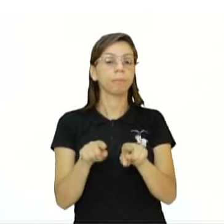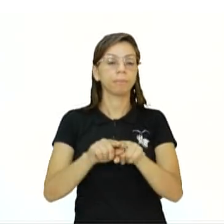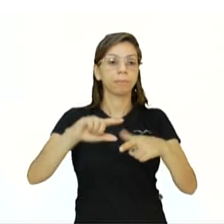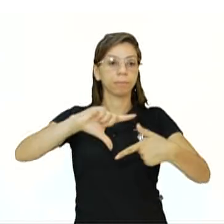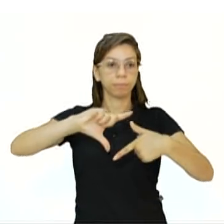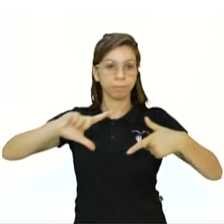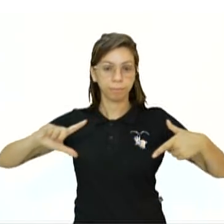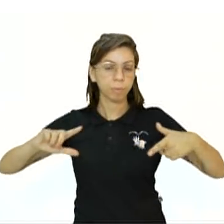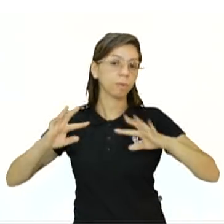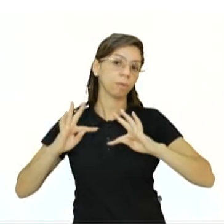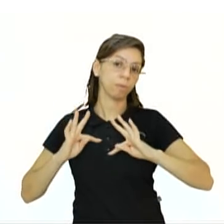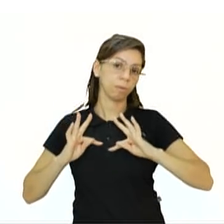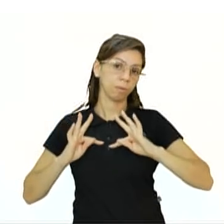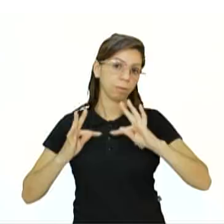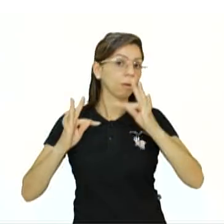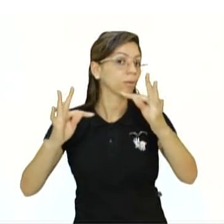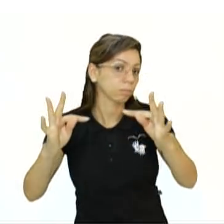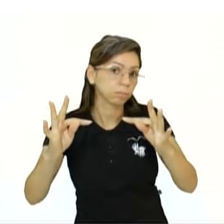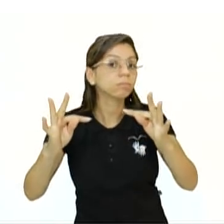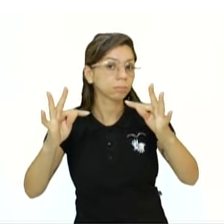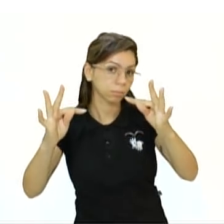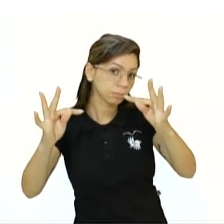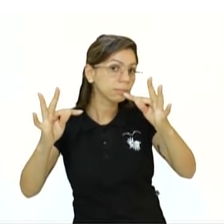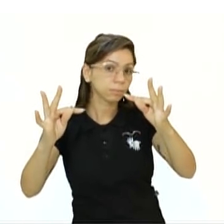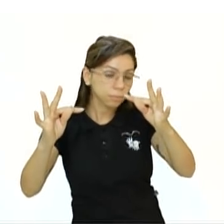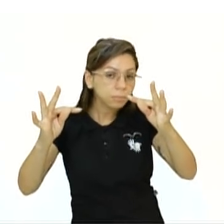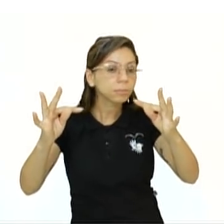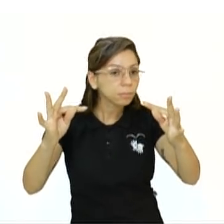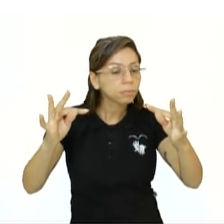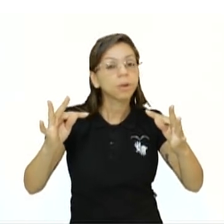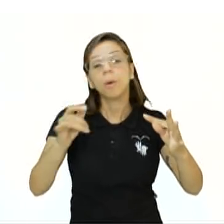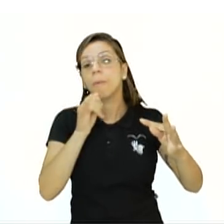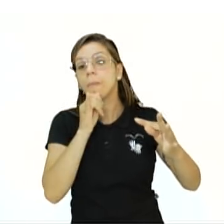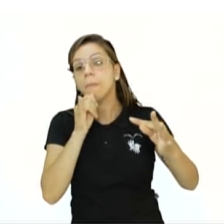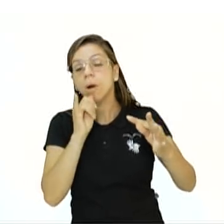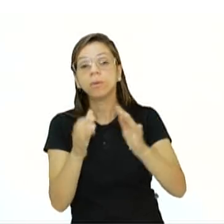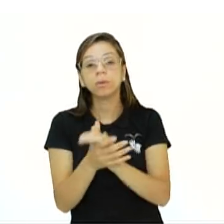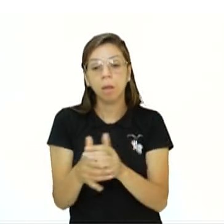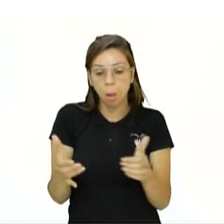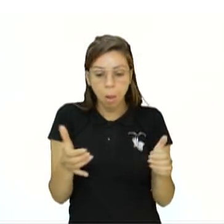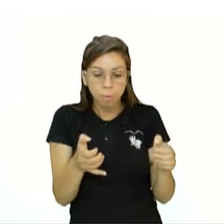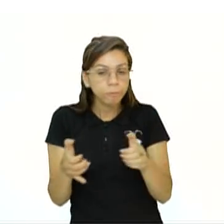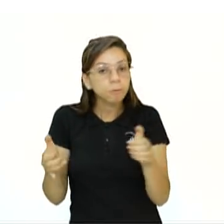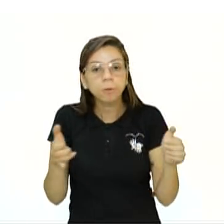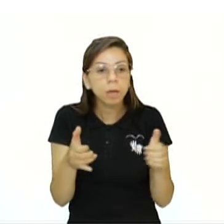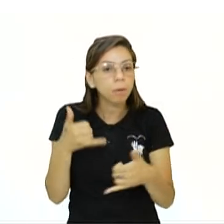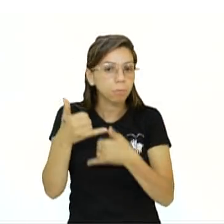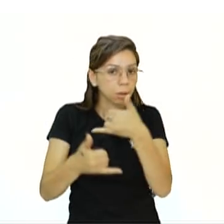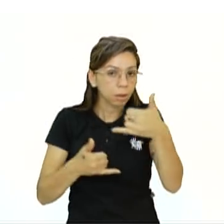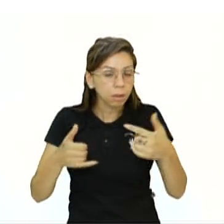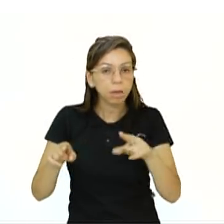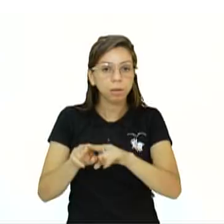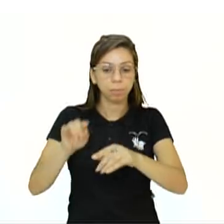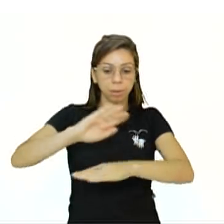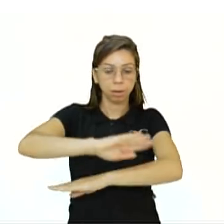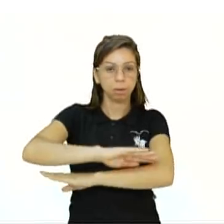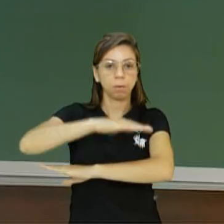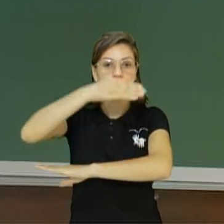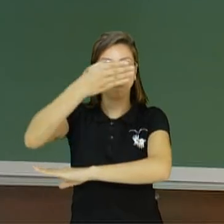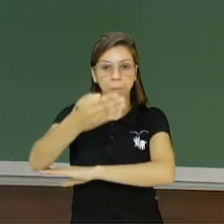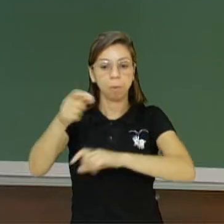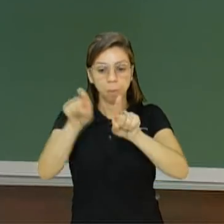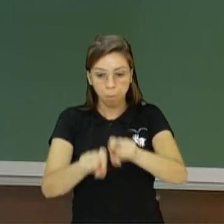geométricas na tecnologia, né? Lá no videogame, lá na computação, quando a gente